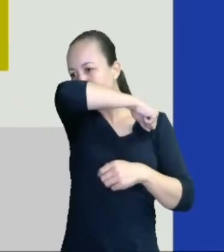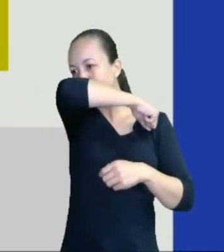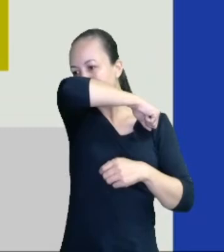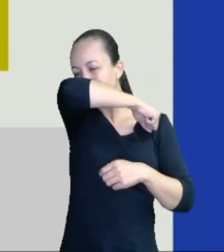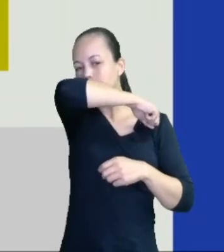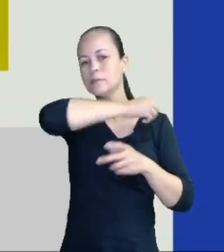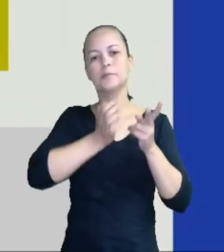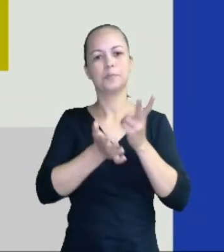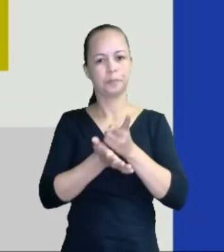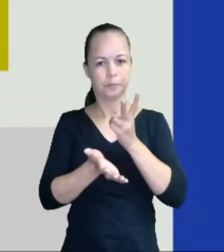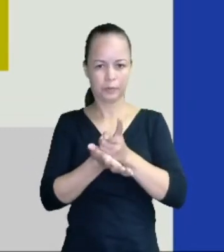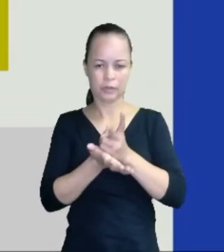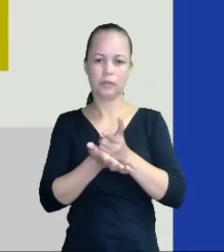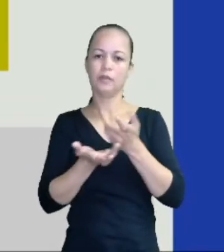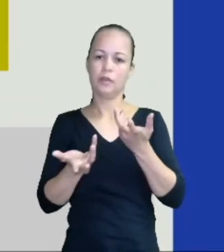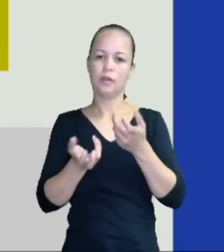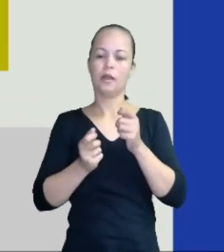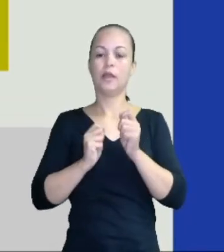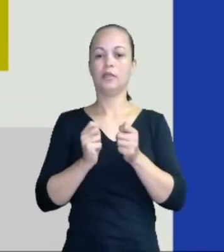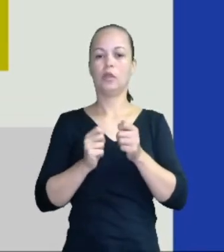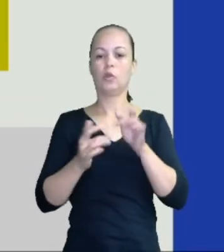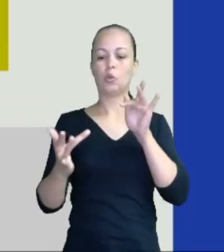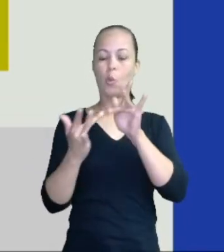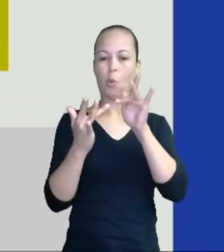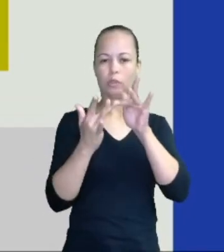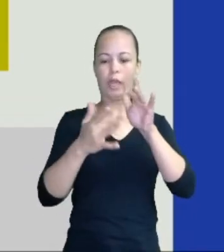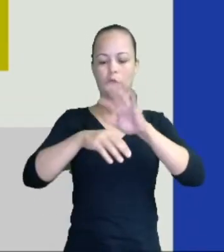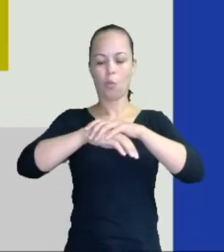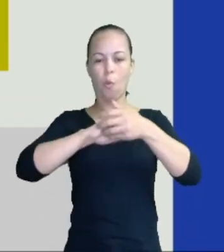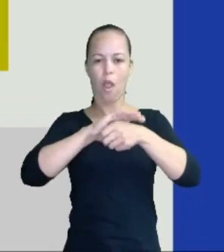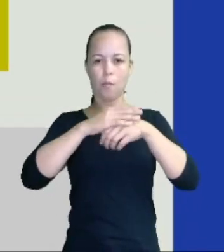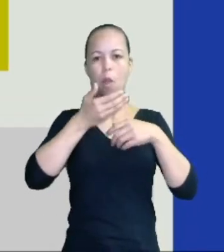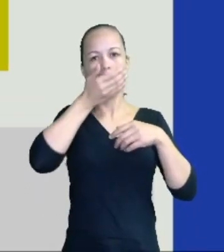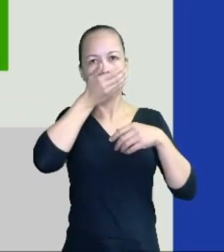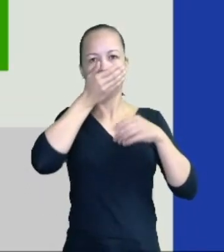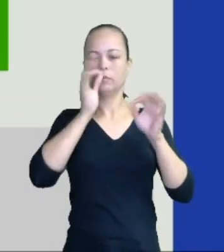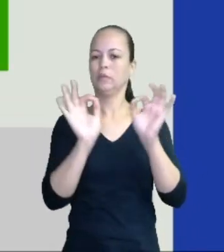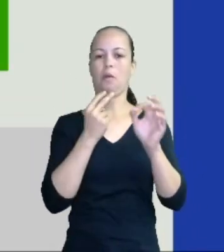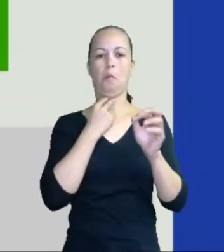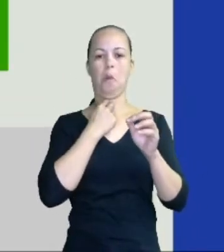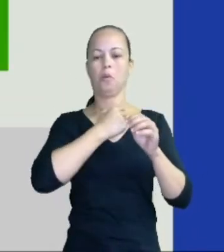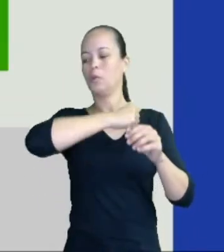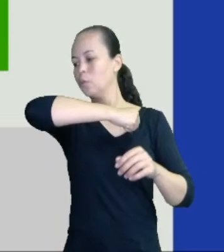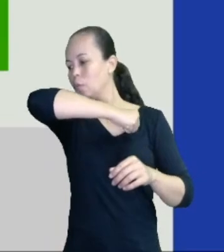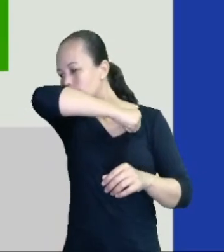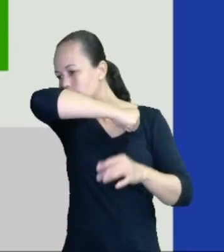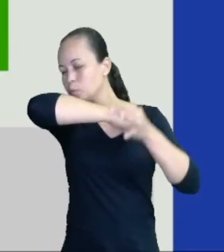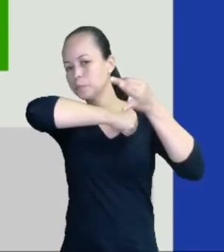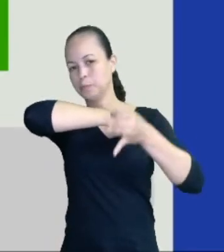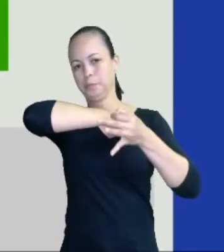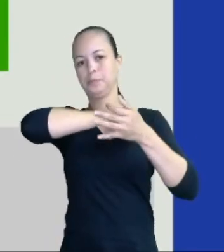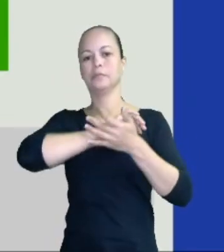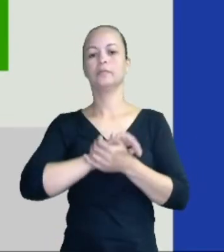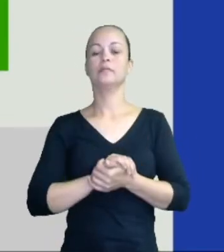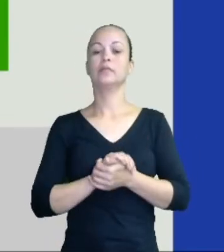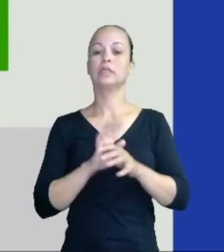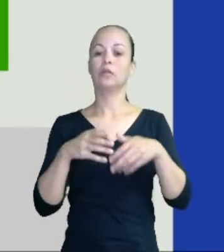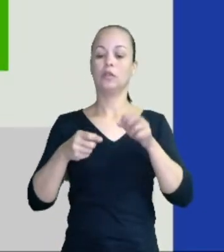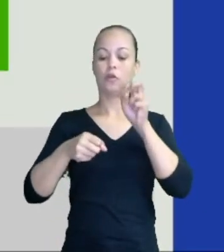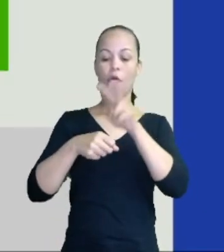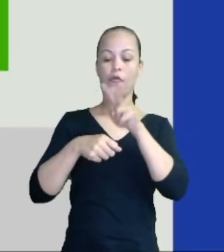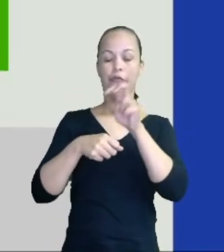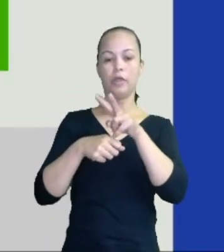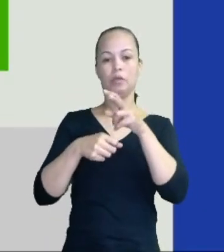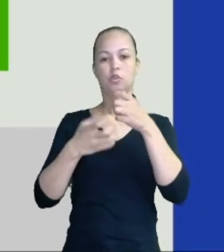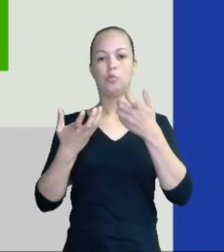tossir. Assim, também evitamos o contato com as nossas mãos. Além disso, podemos prevenir a transmissão do vírus por